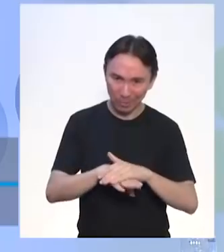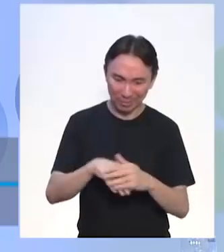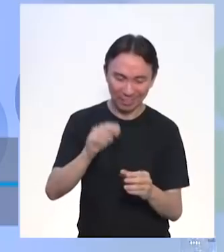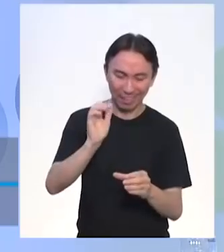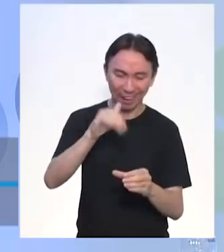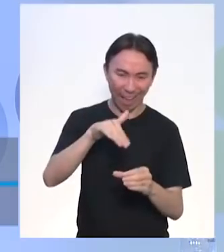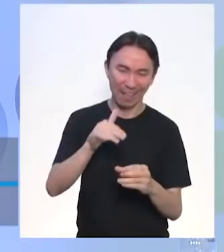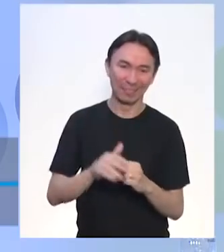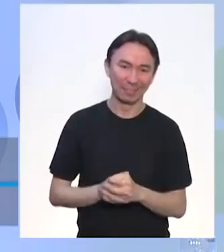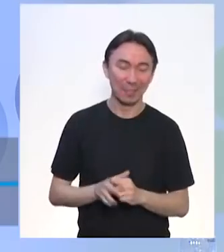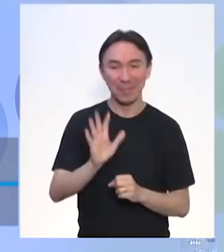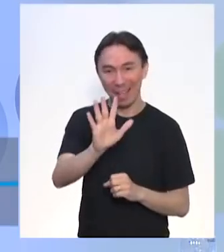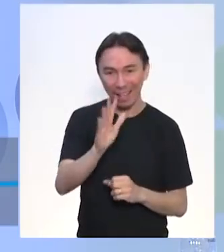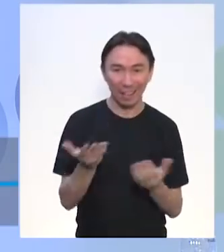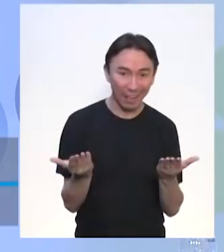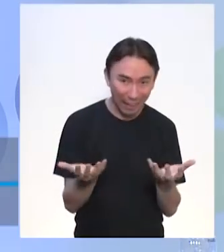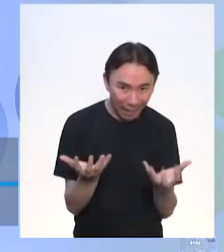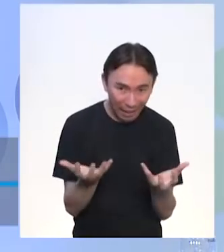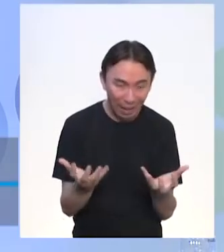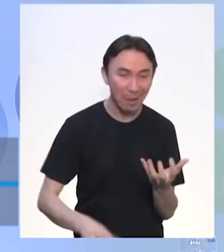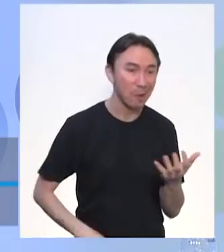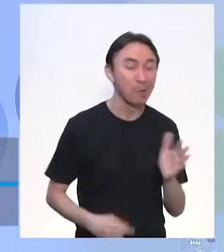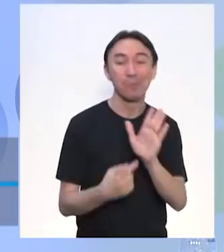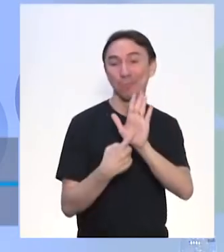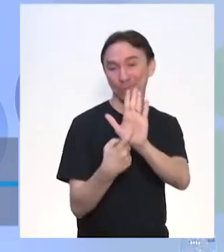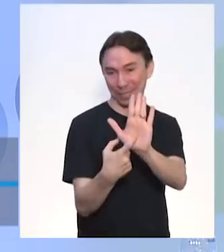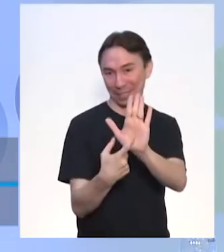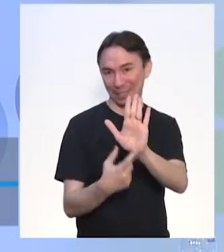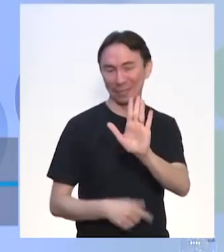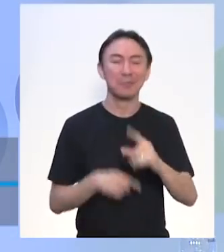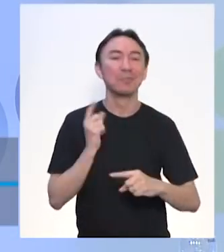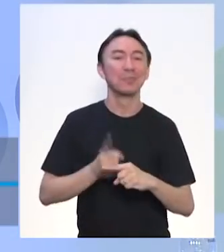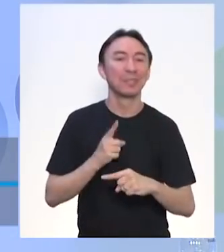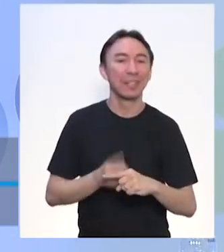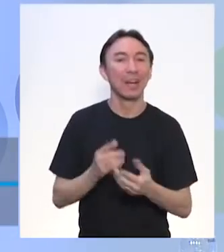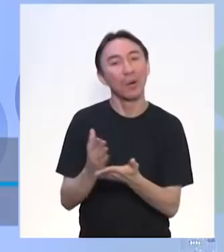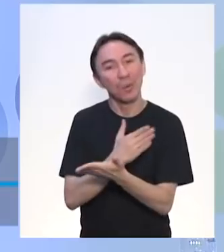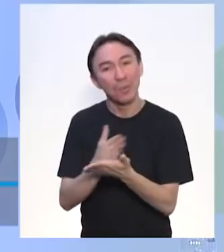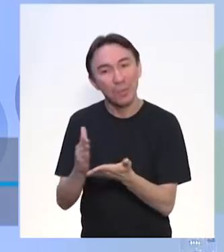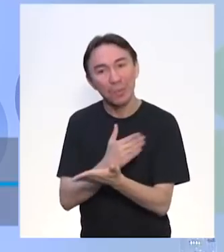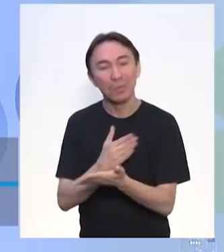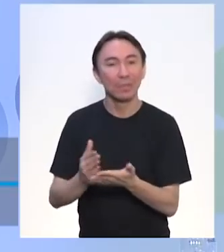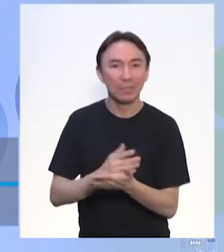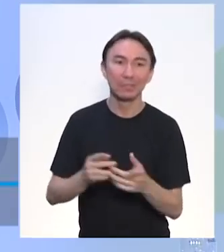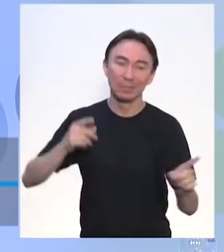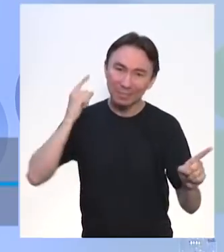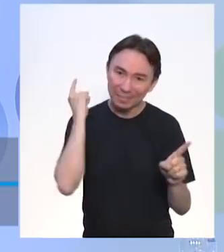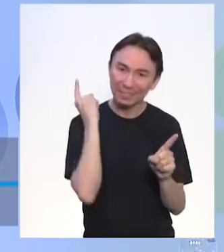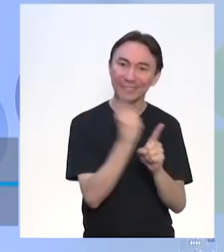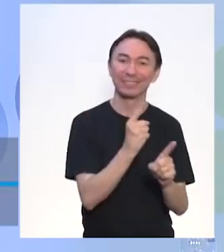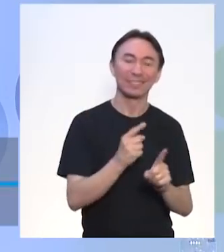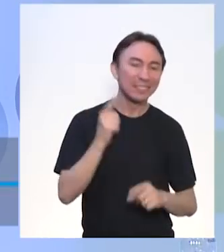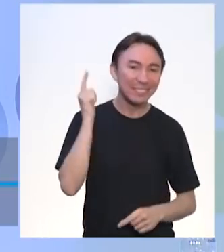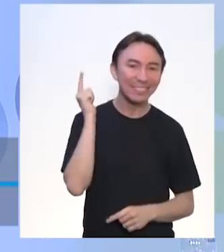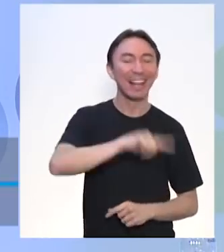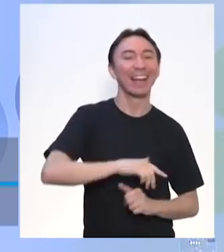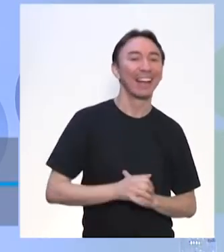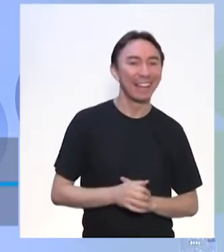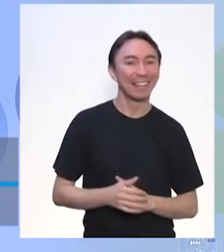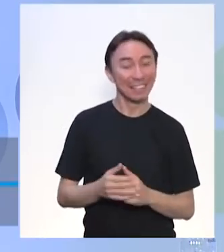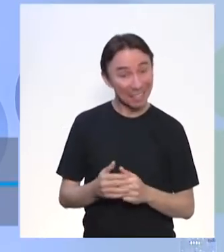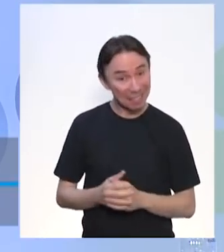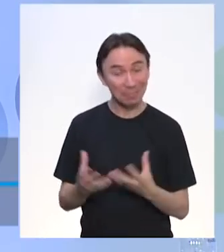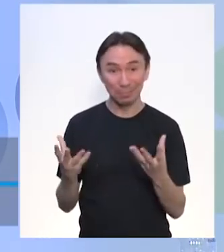quero mostrar para vocês por quê. Algumas pessoas acertaram, né, Duda? Bastante gente trouxe já uma